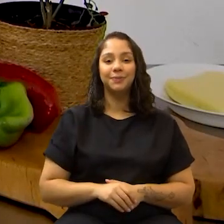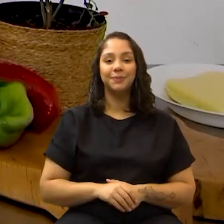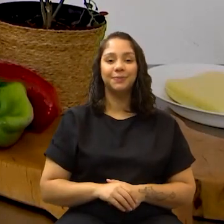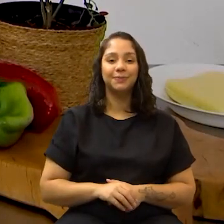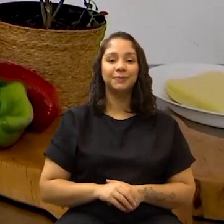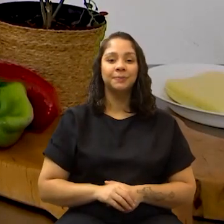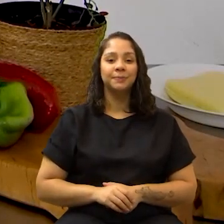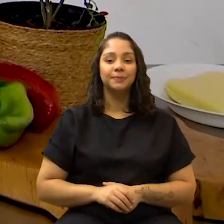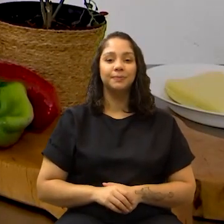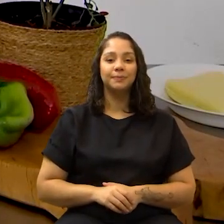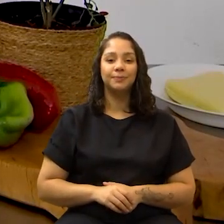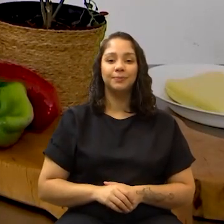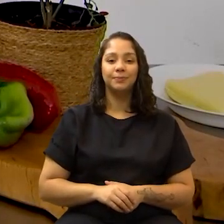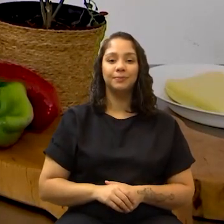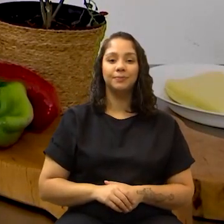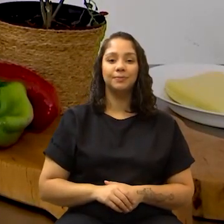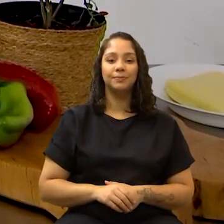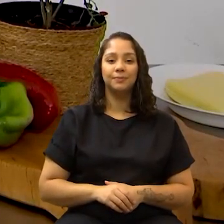maravilhoso.